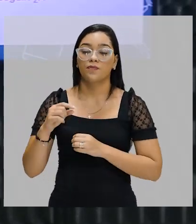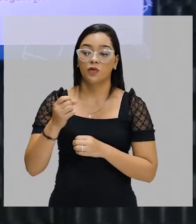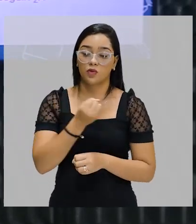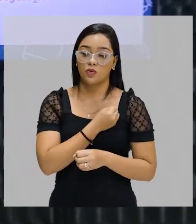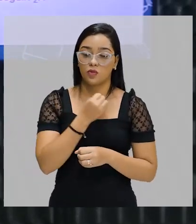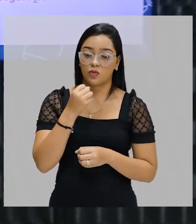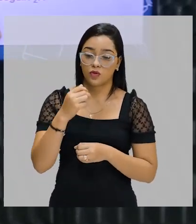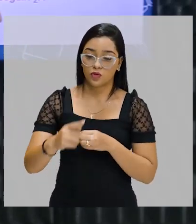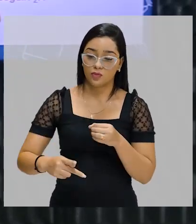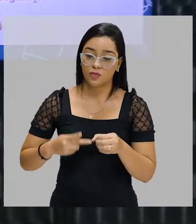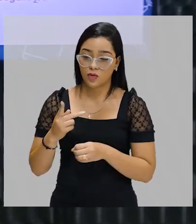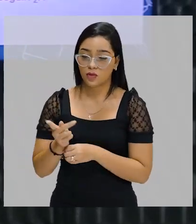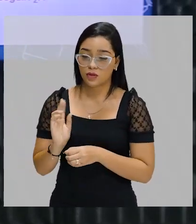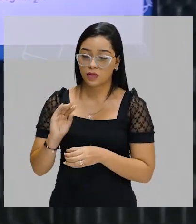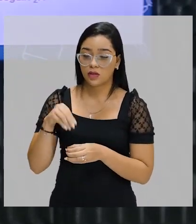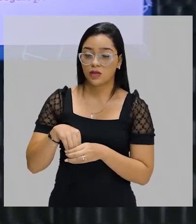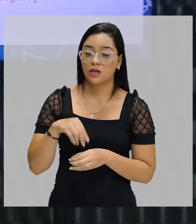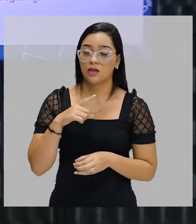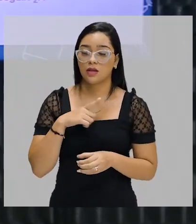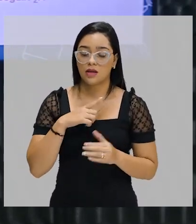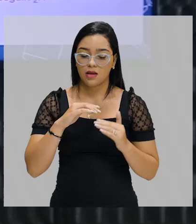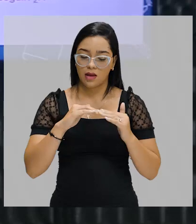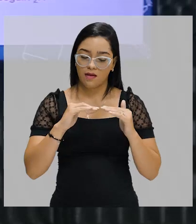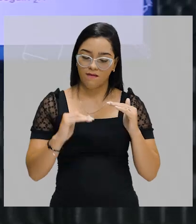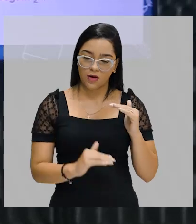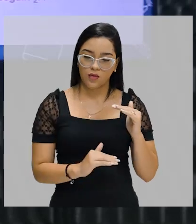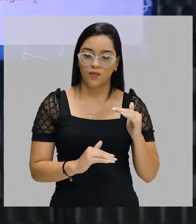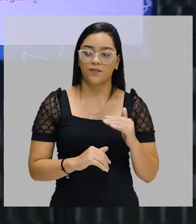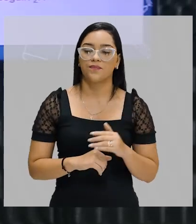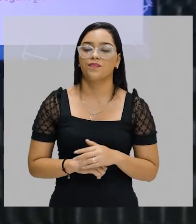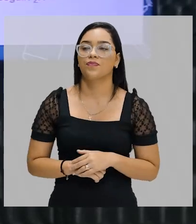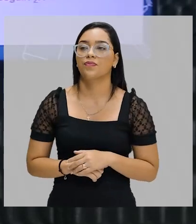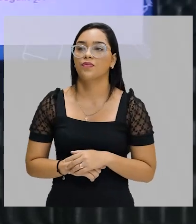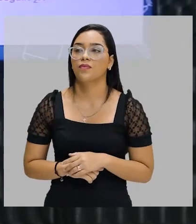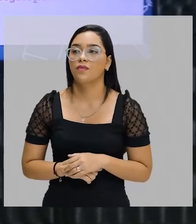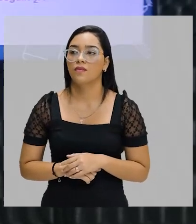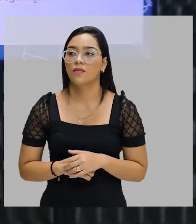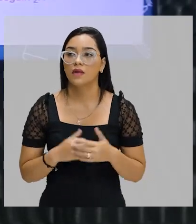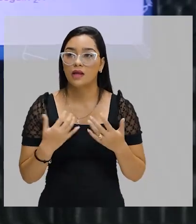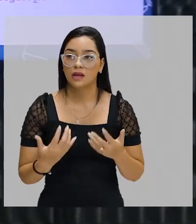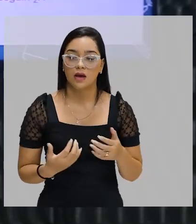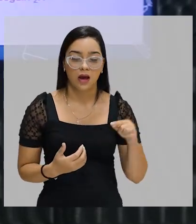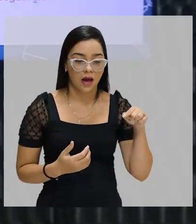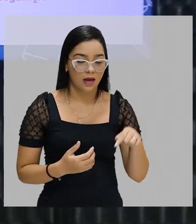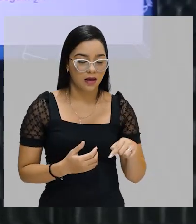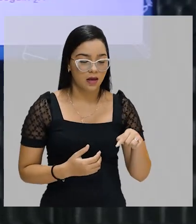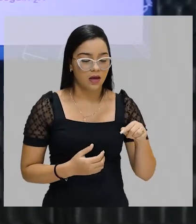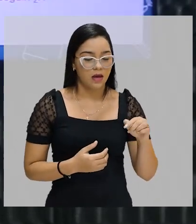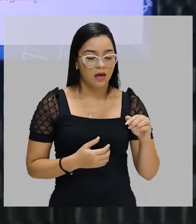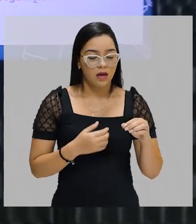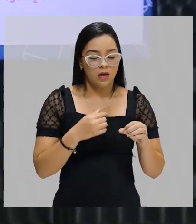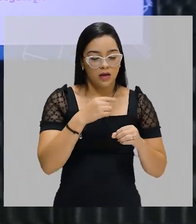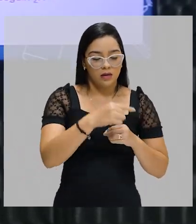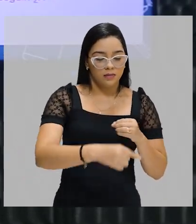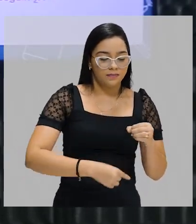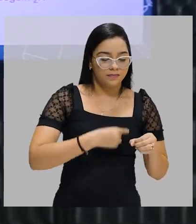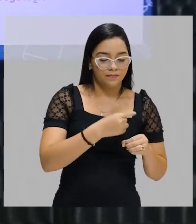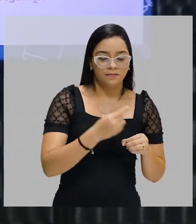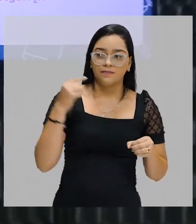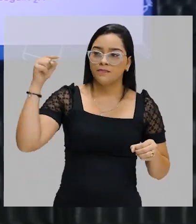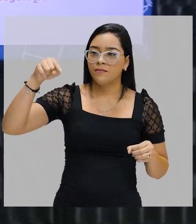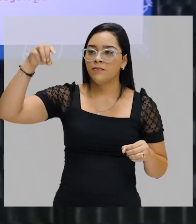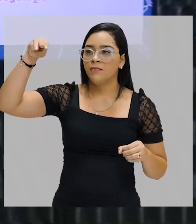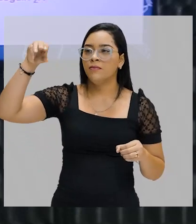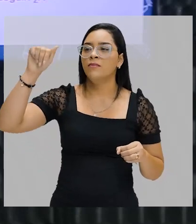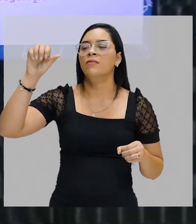prótons existentes no núcleo, ele está na parte inferior. Então, embaixo é o número atômico e em cima é o